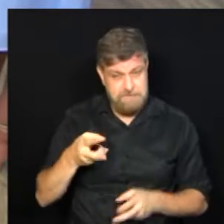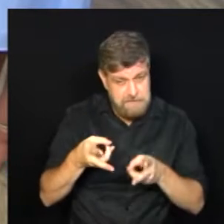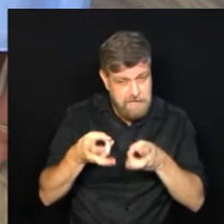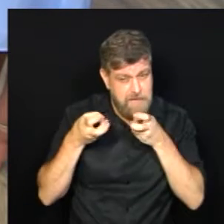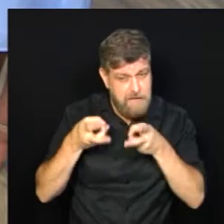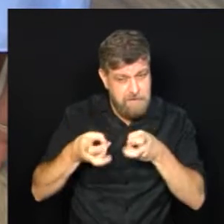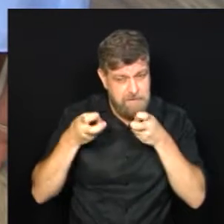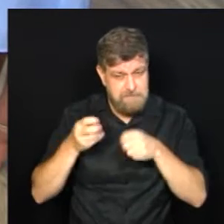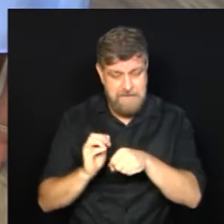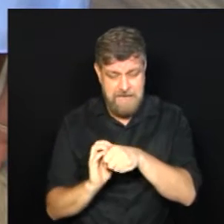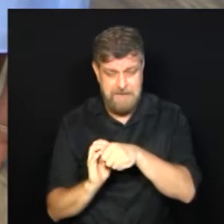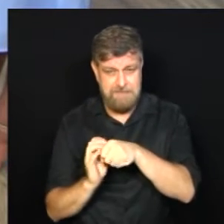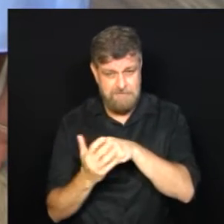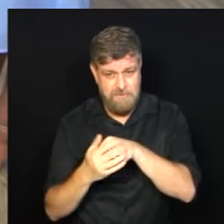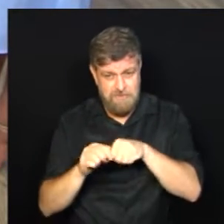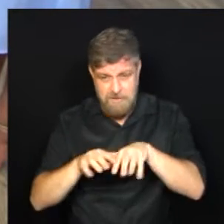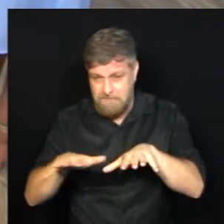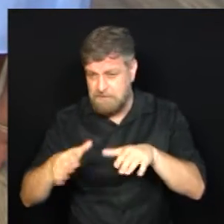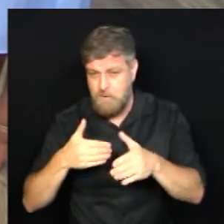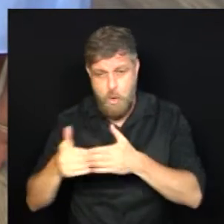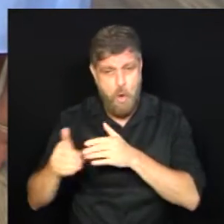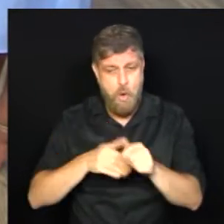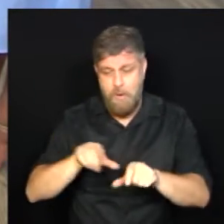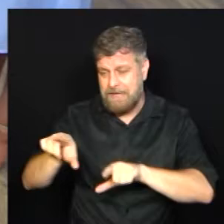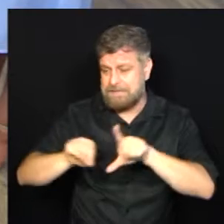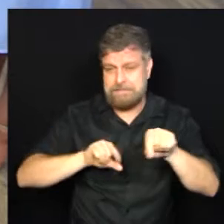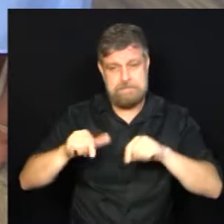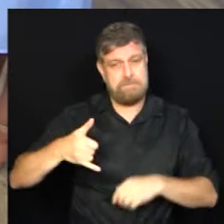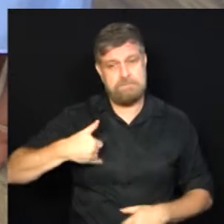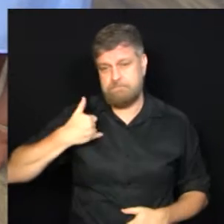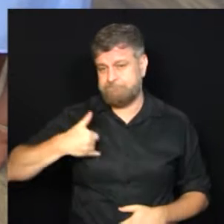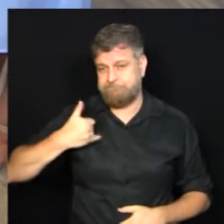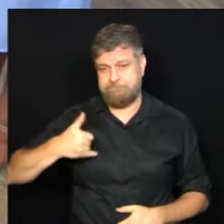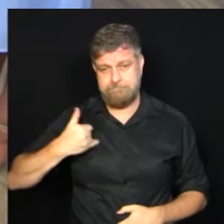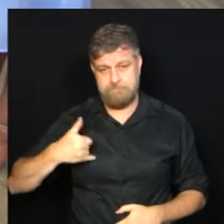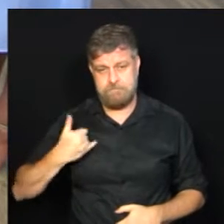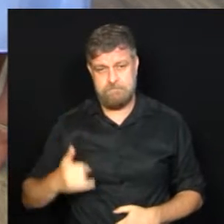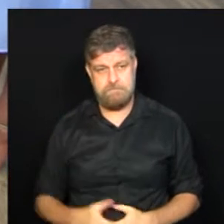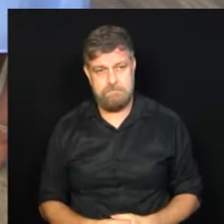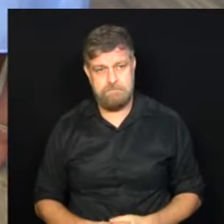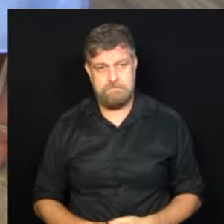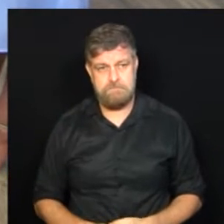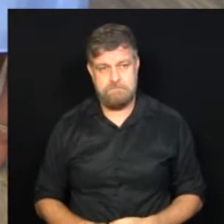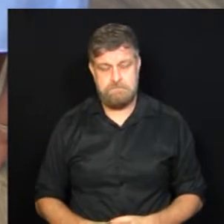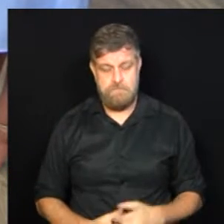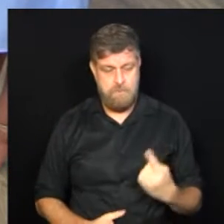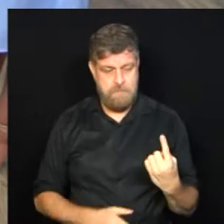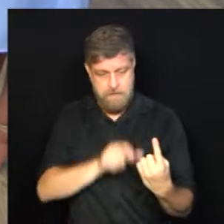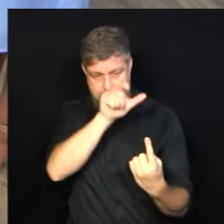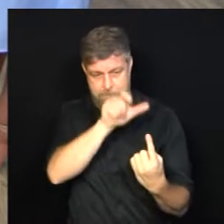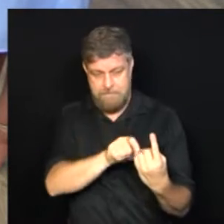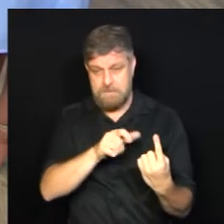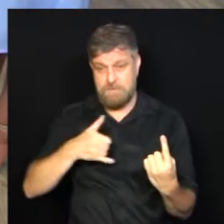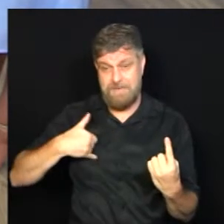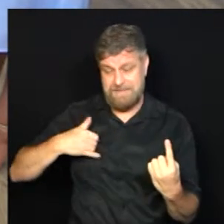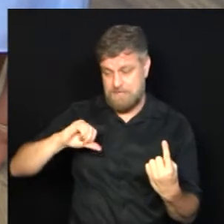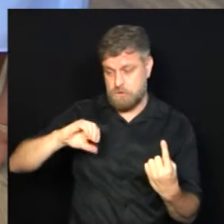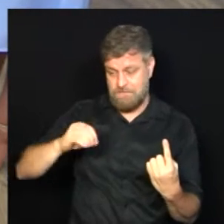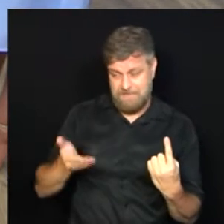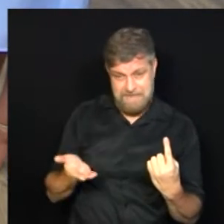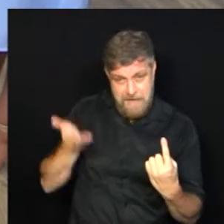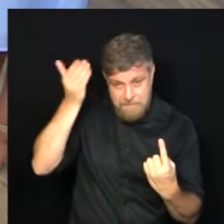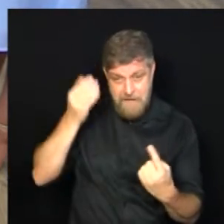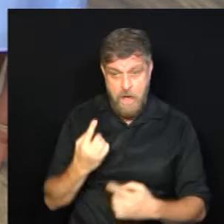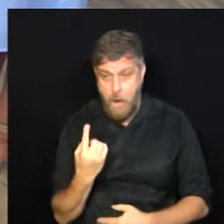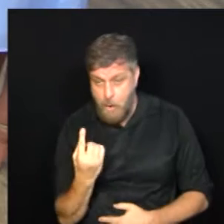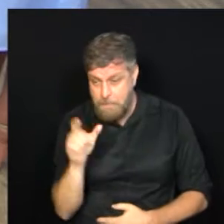perceber que a doença ela não escolhe uma faixa etária definida. Uma pessoa maior de 90 anos,